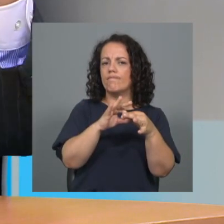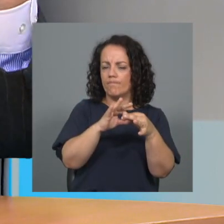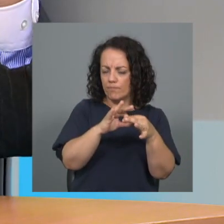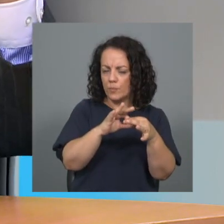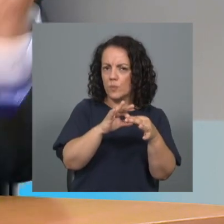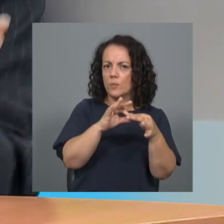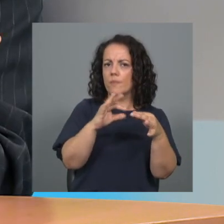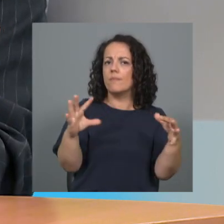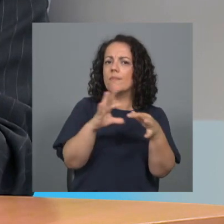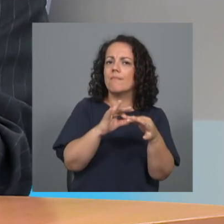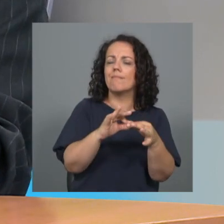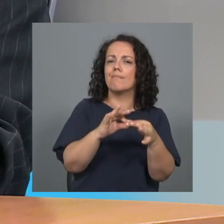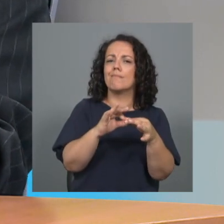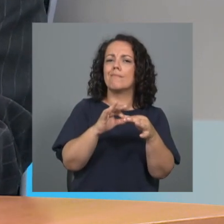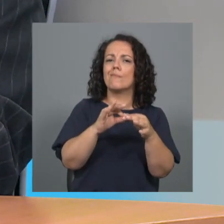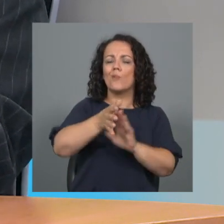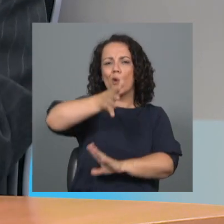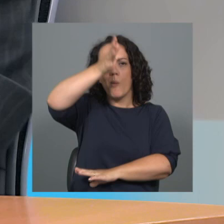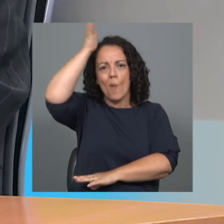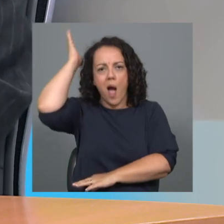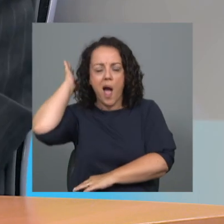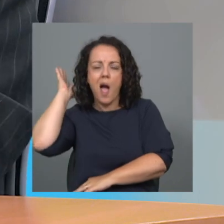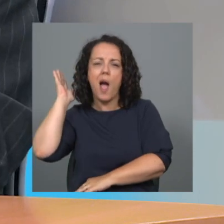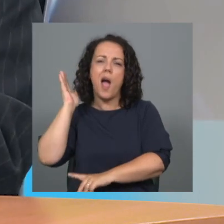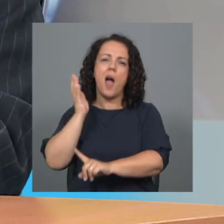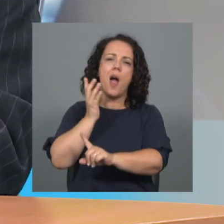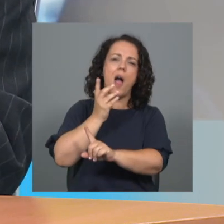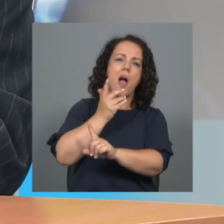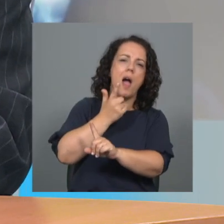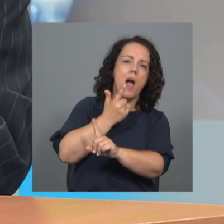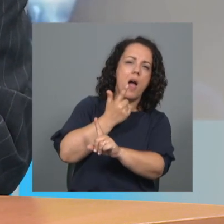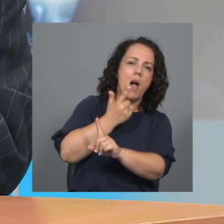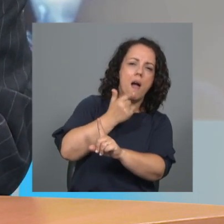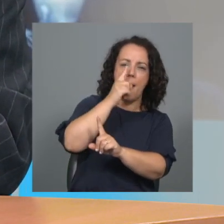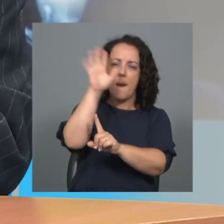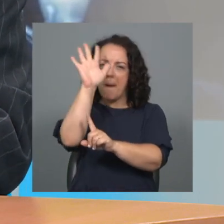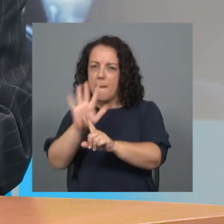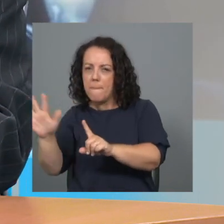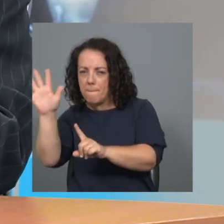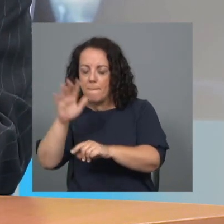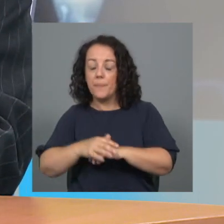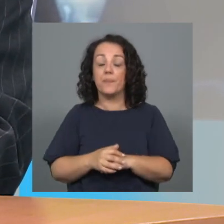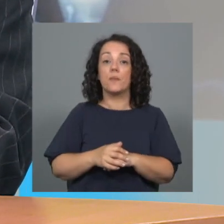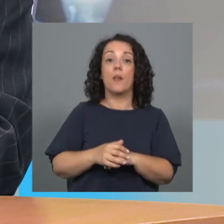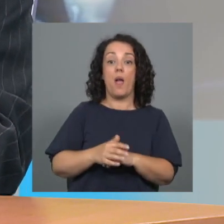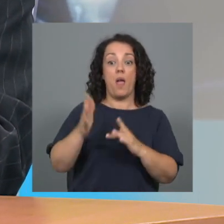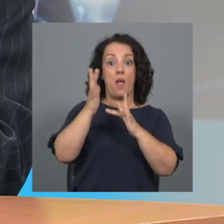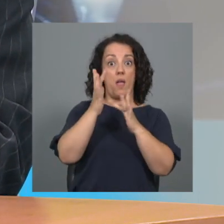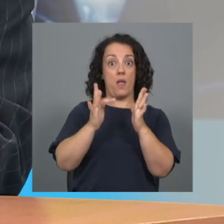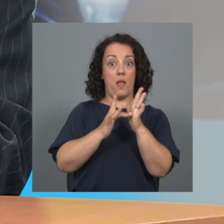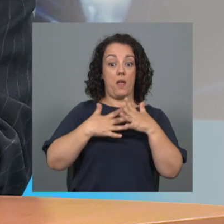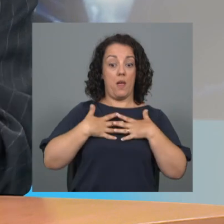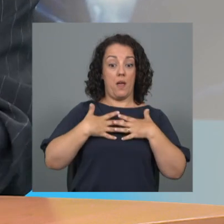tradições romanas e também germânicas. E a cristianização